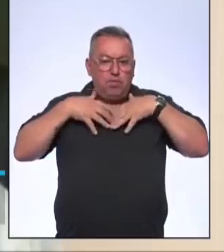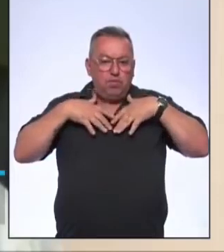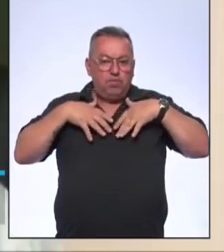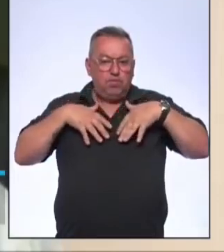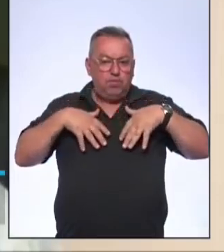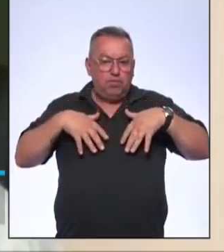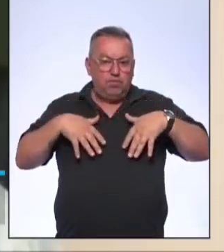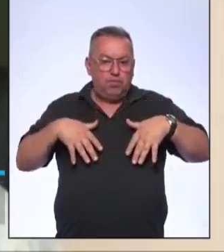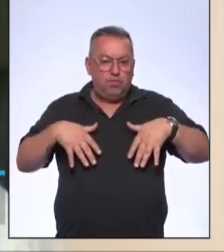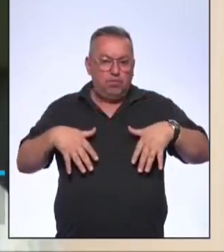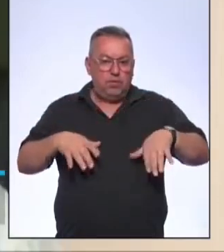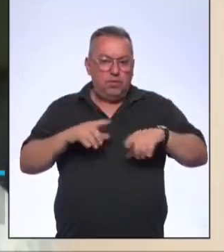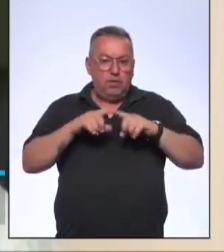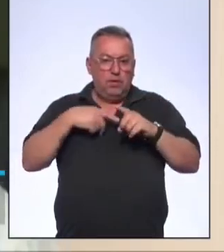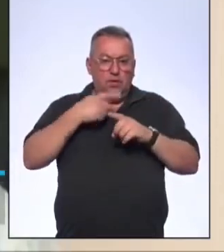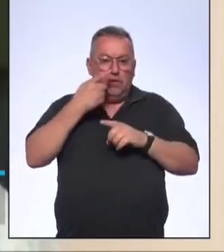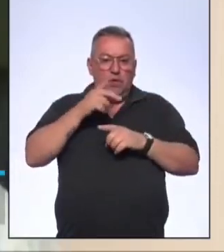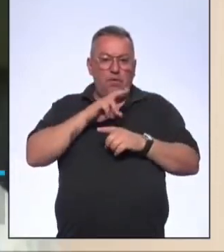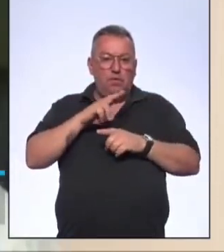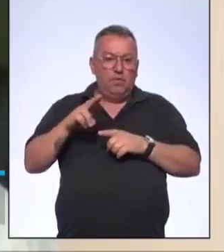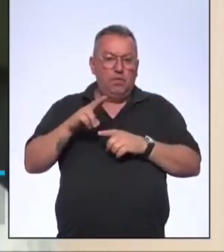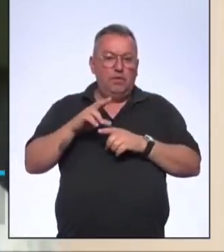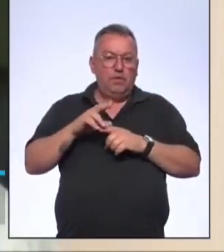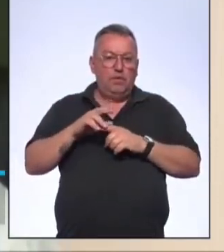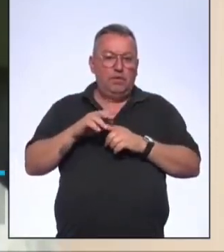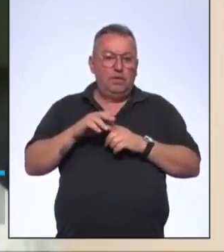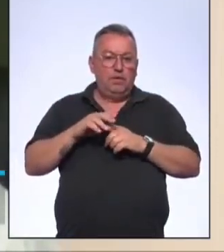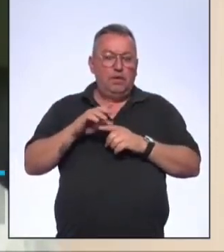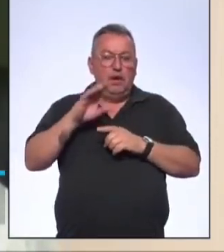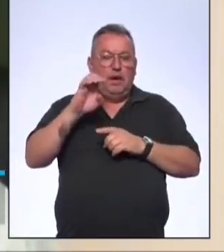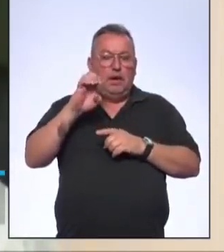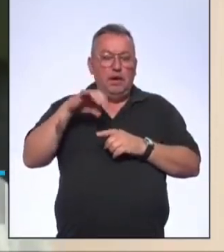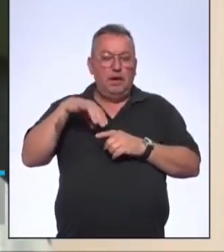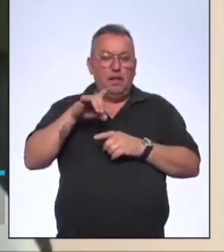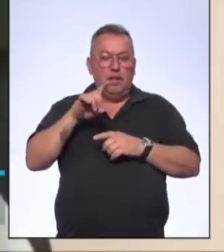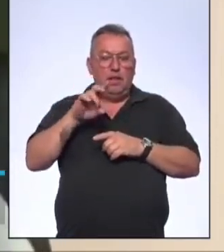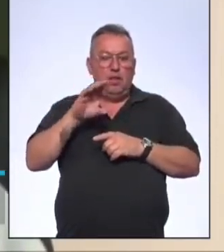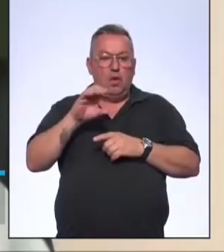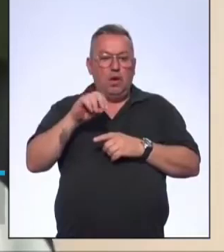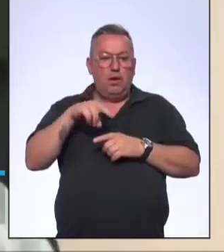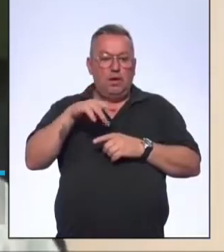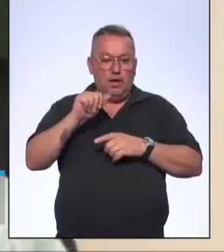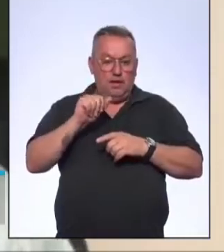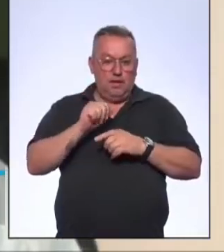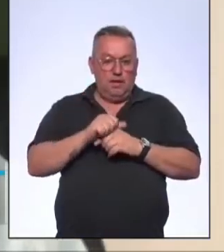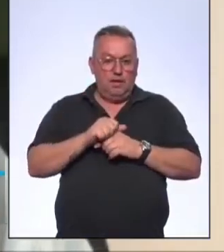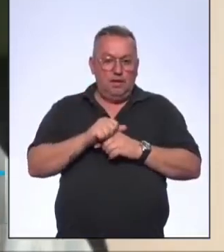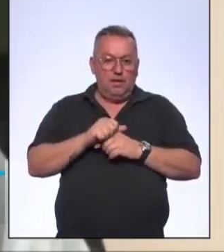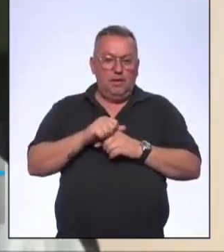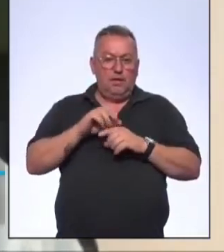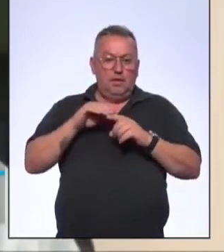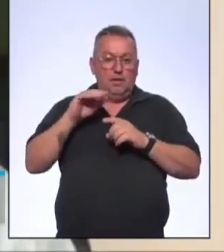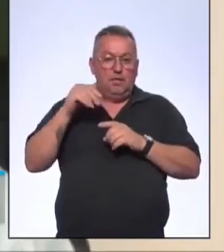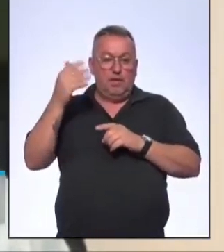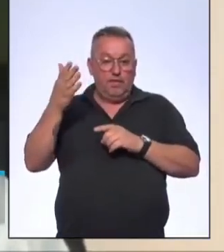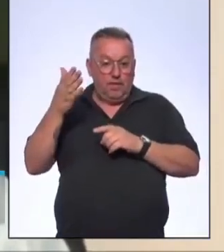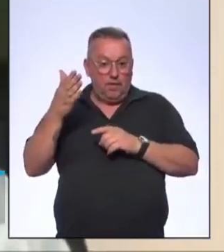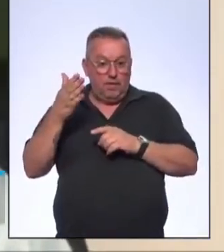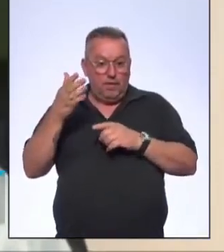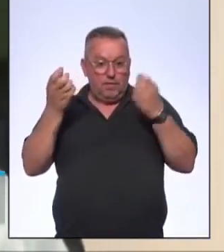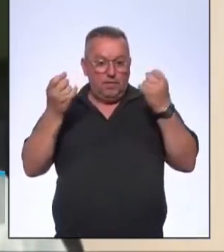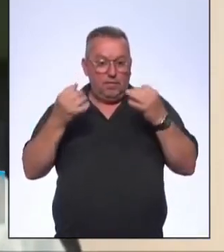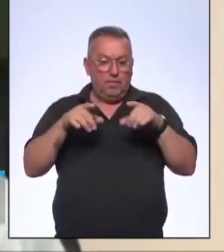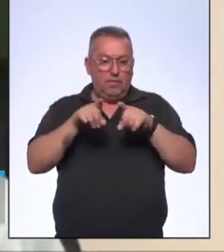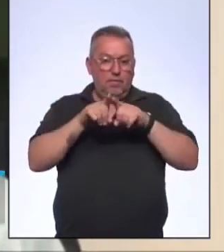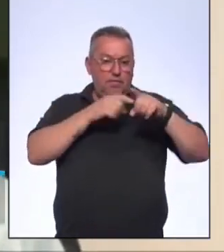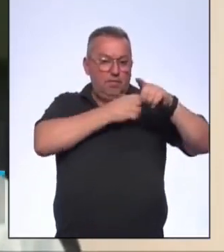sanguínea, dentro do corpo, a gente fala que é uma glândula endócrina, tá bom? Se ele jogar para fora do corpo, como eu já falei da glândula